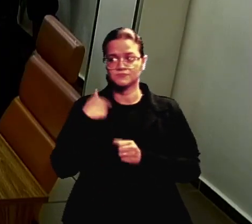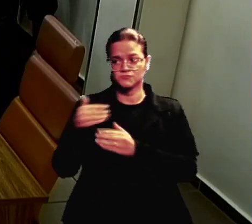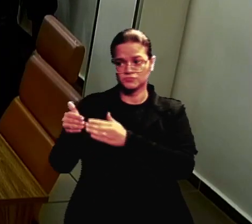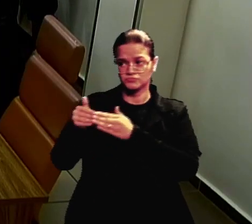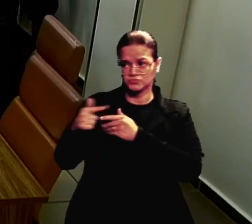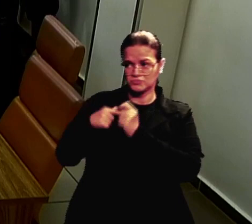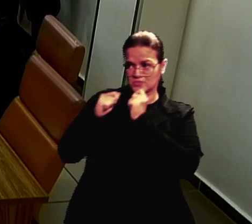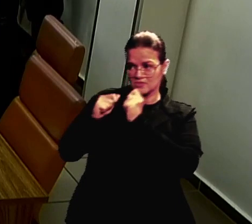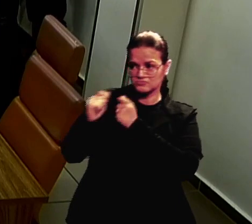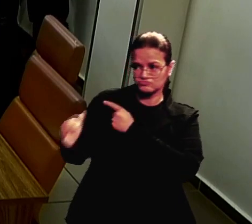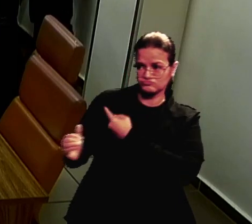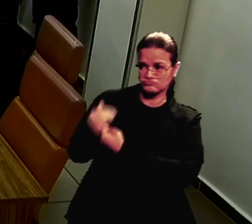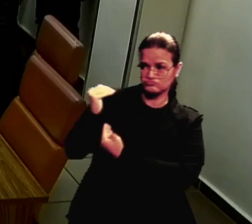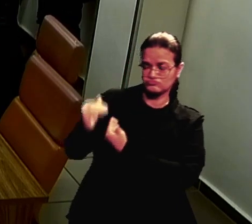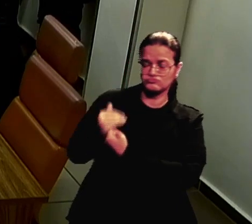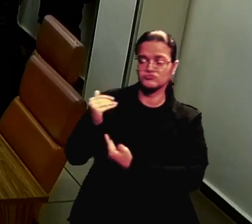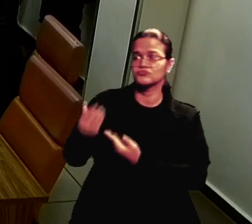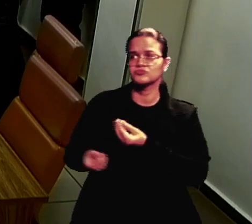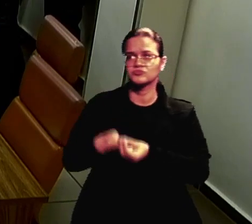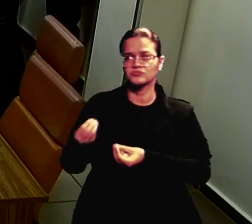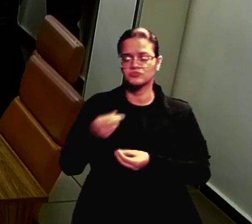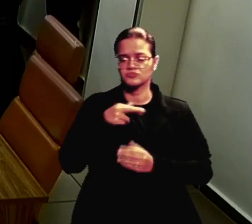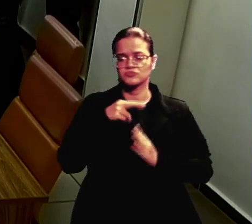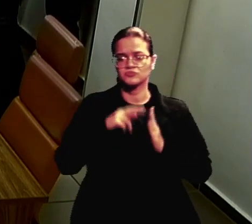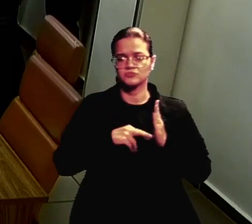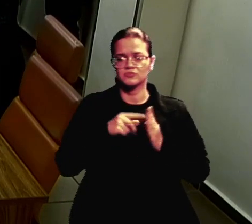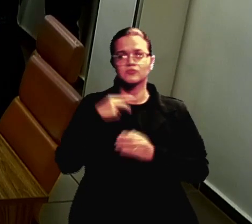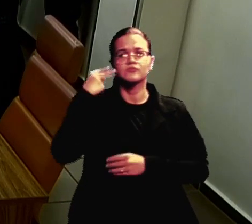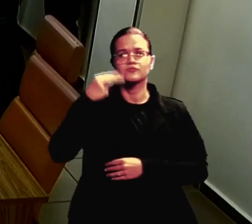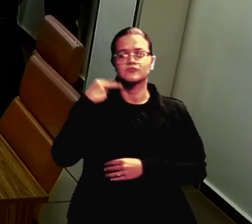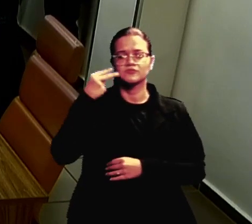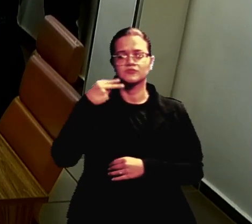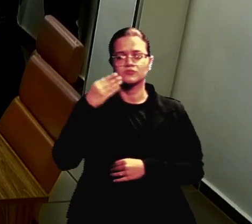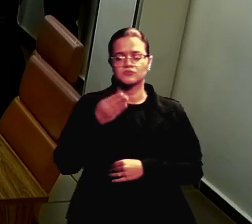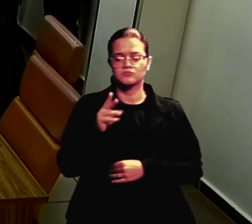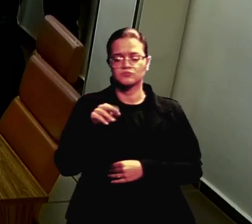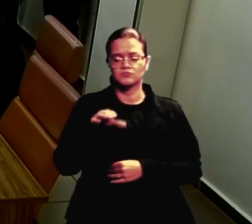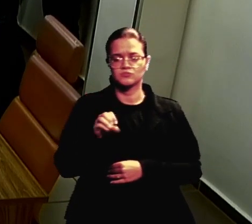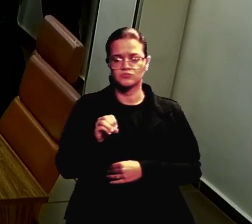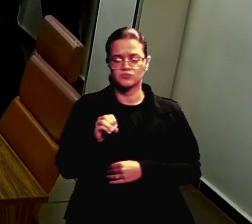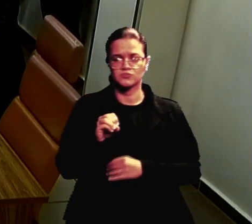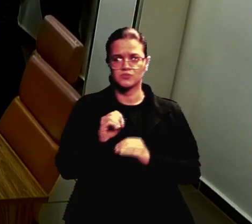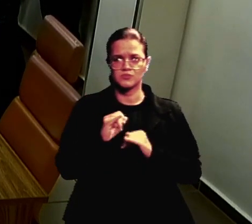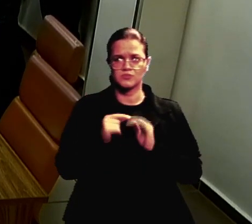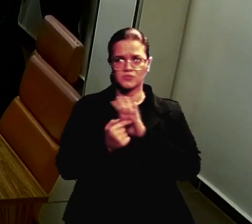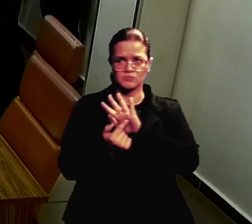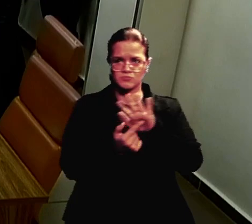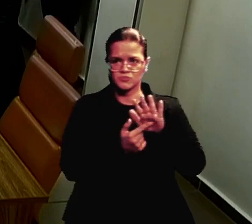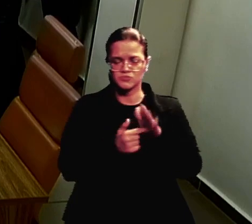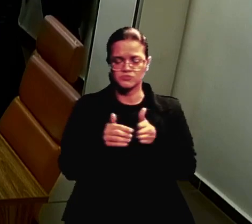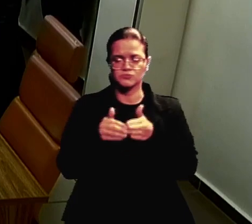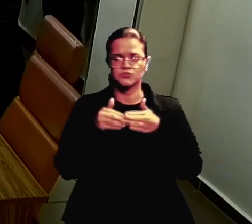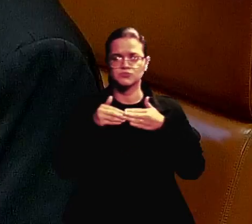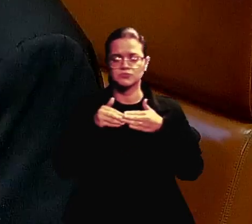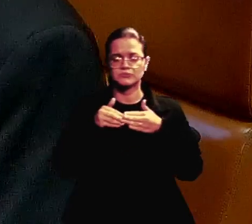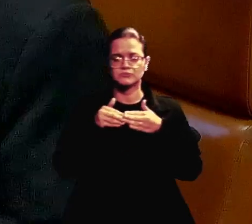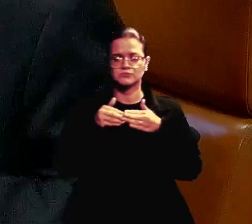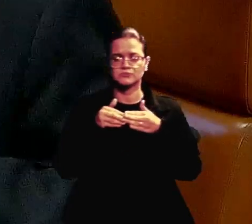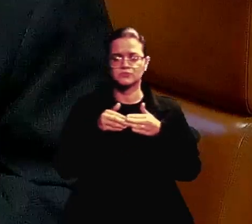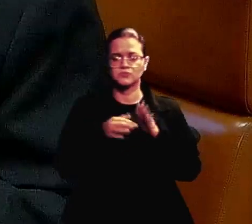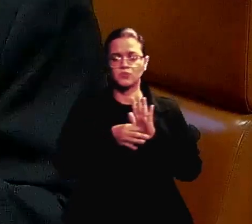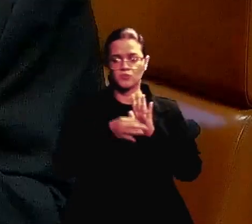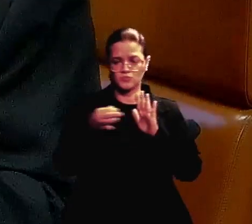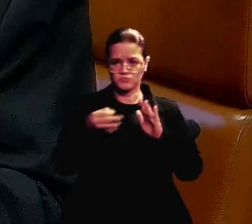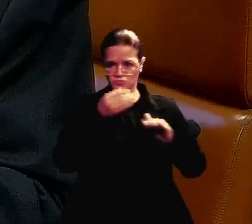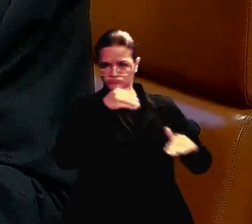do meu assessor aqui. O nobre vereador Bruno apresenta uma